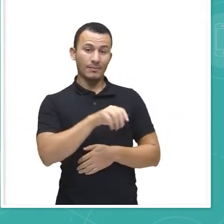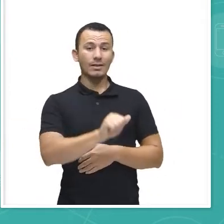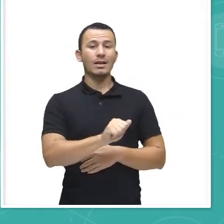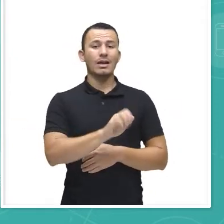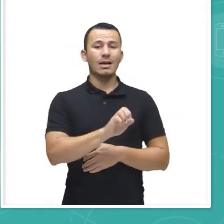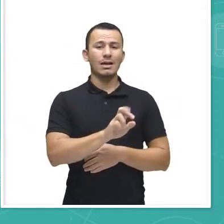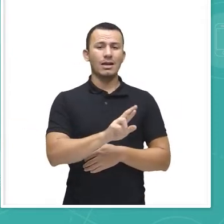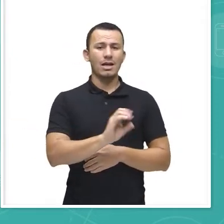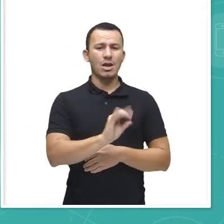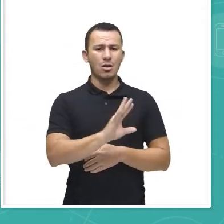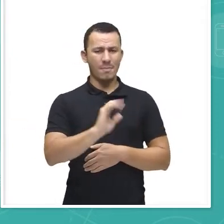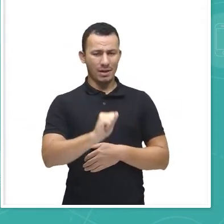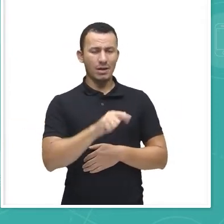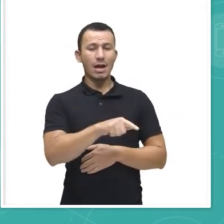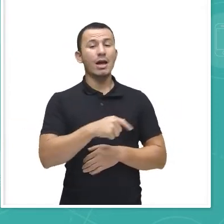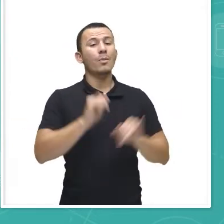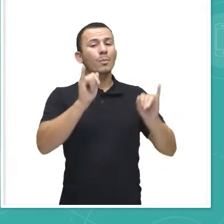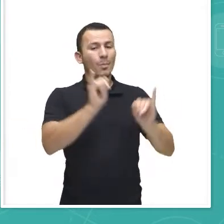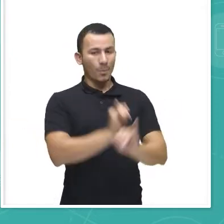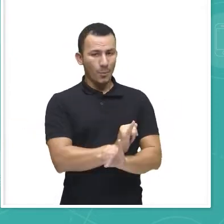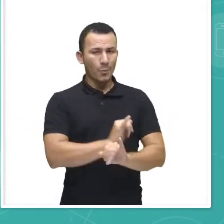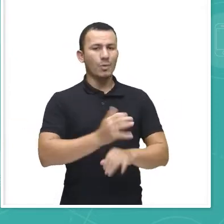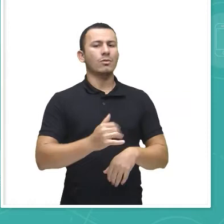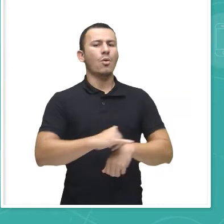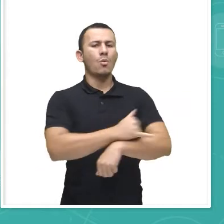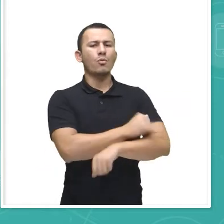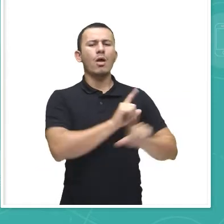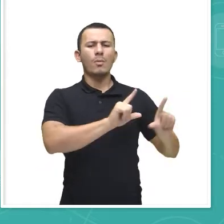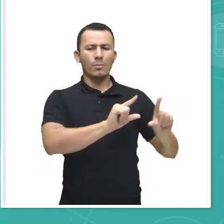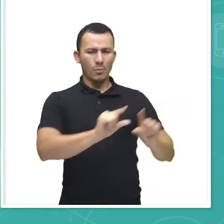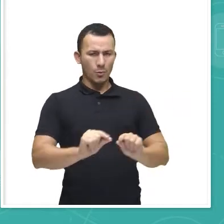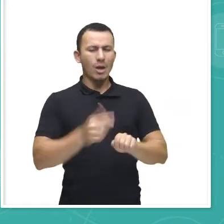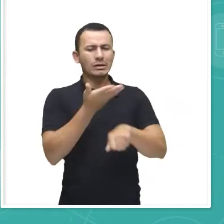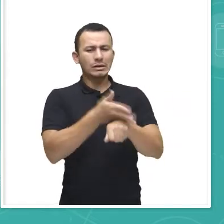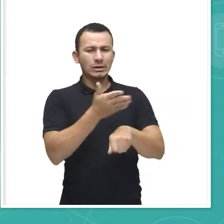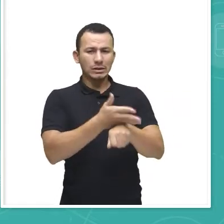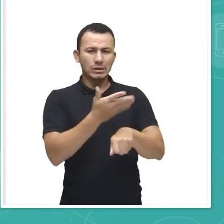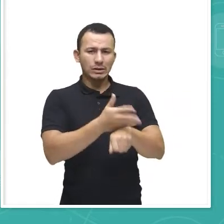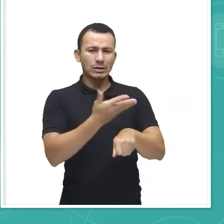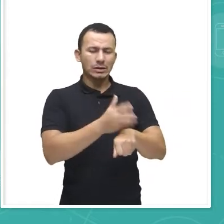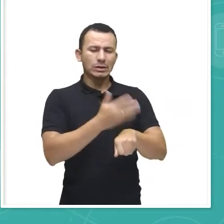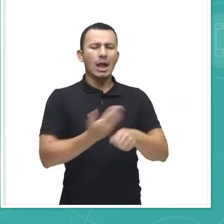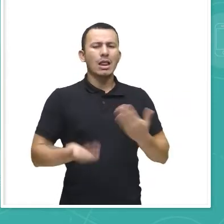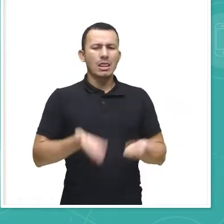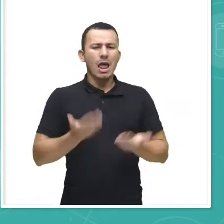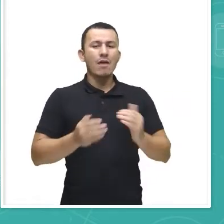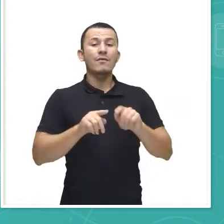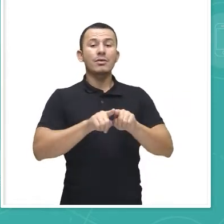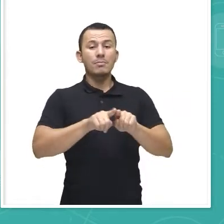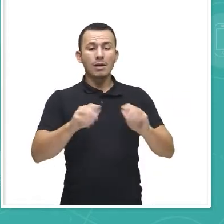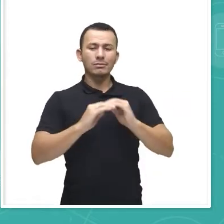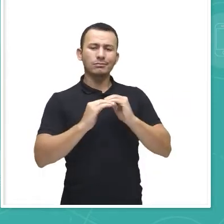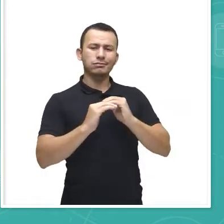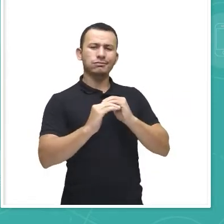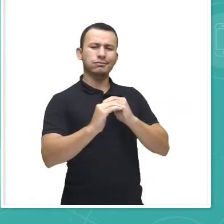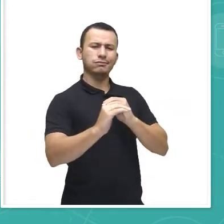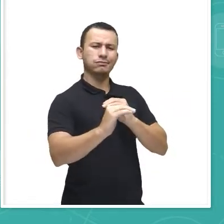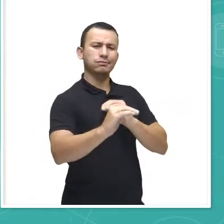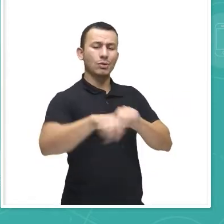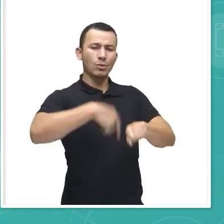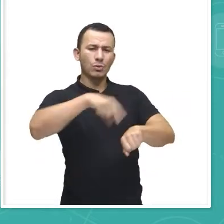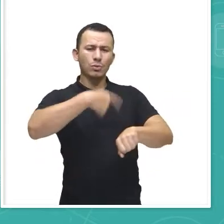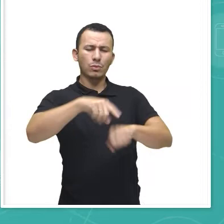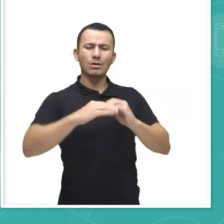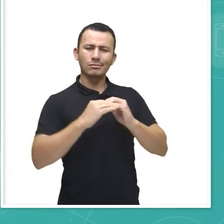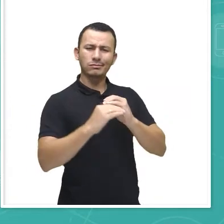finalidade principal é você emagrecer, é você realizar exercícios de baixa intensidade e bastante